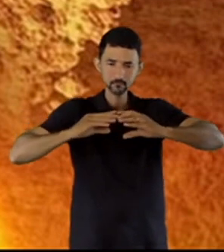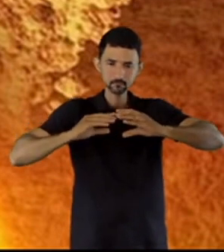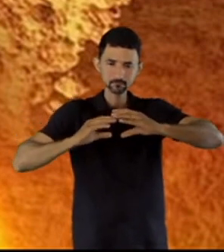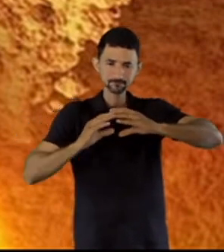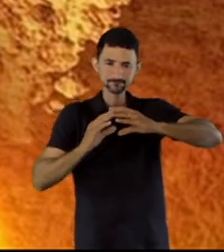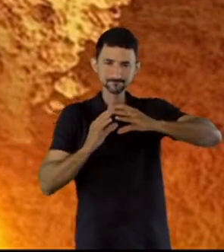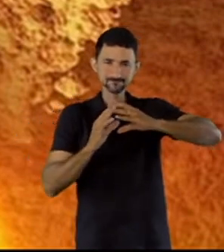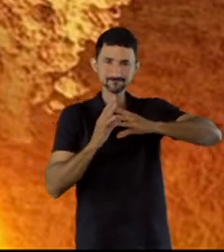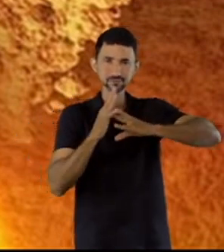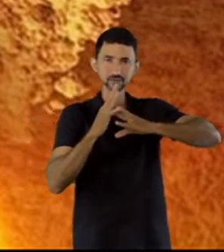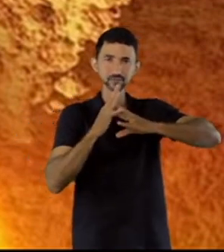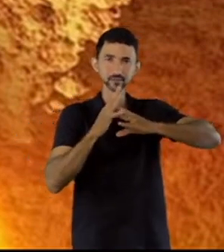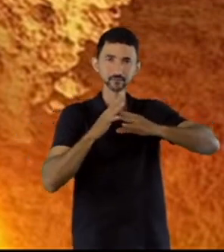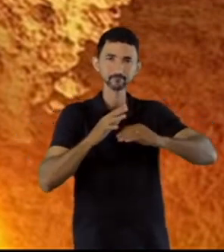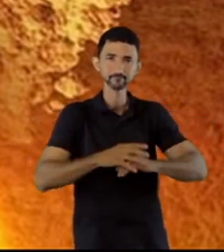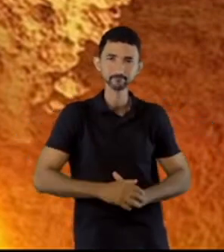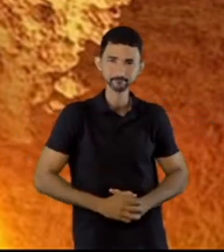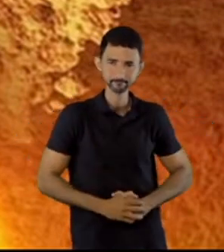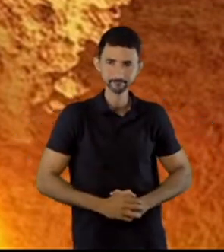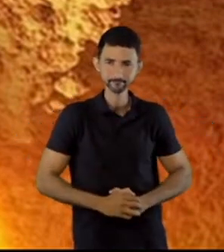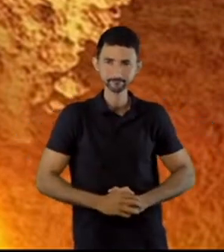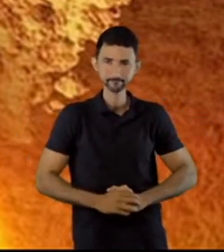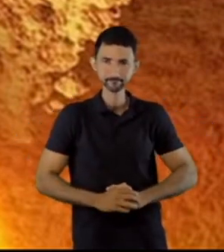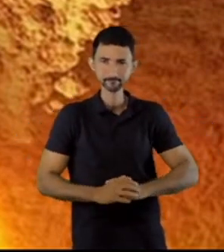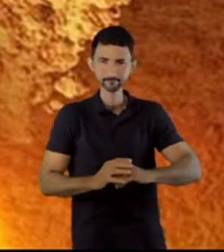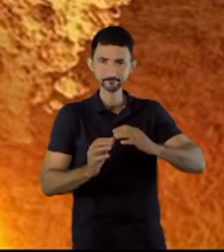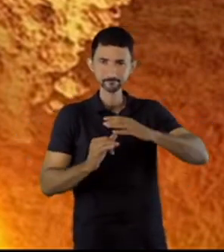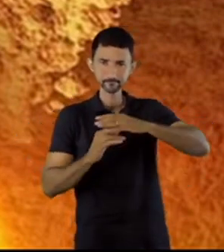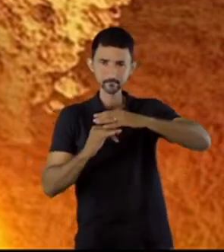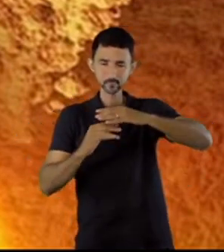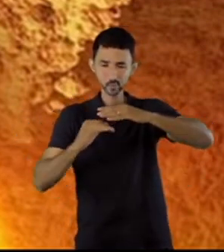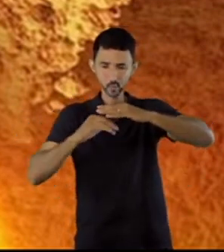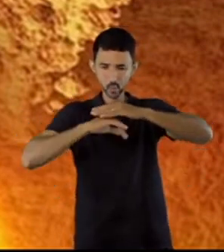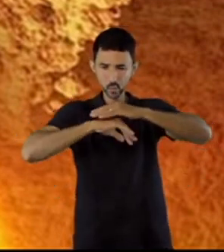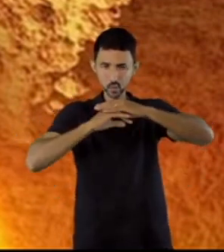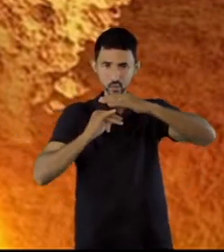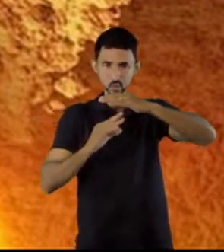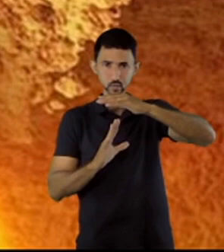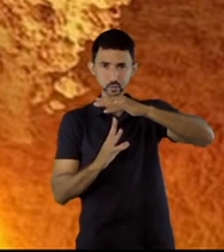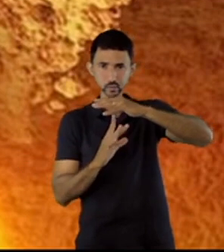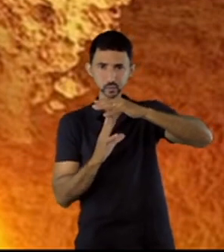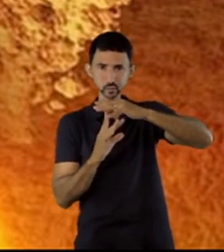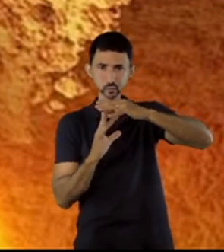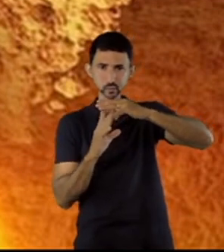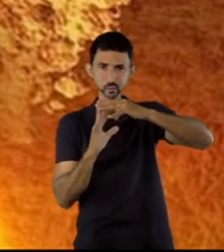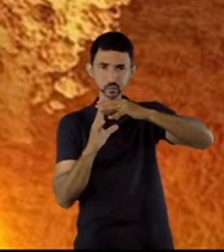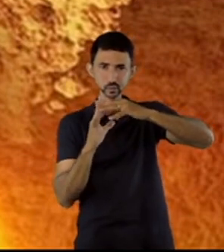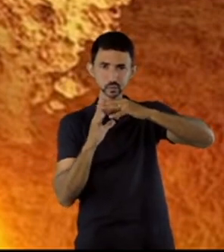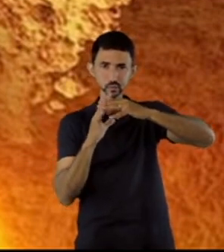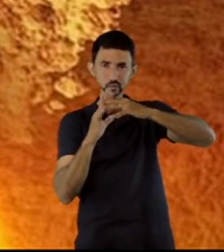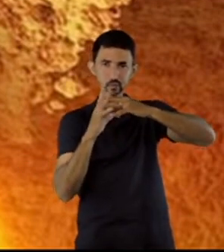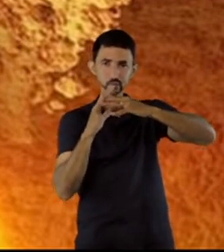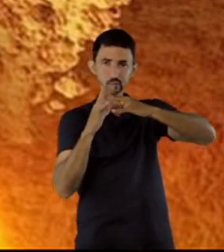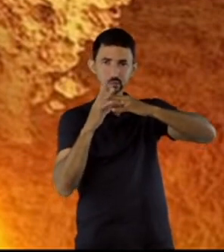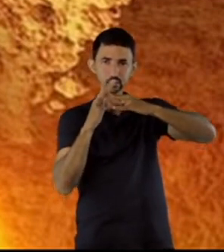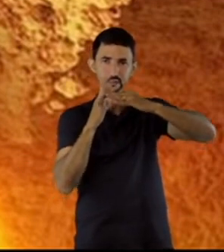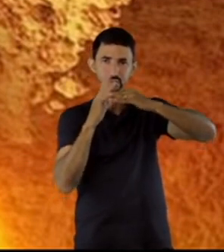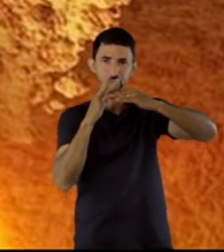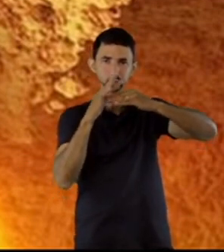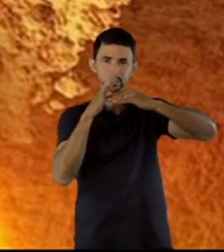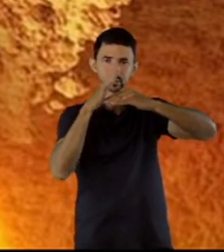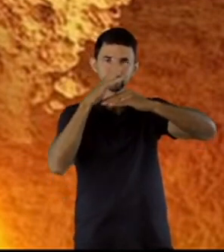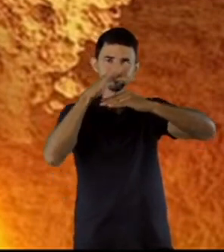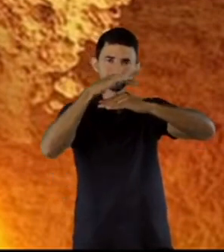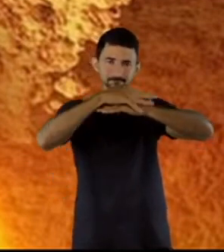né? Não é bem essa a comparação, mas é só para você ter uma noção de como que